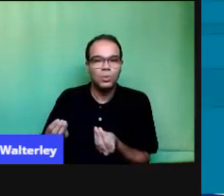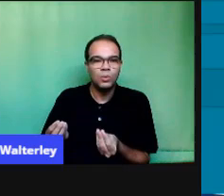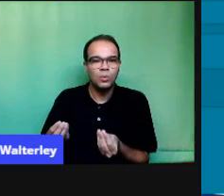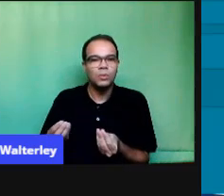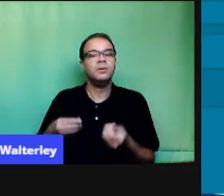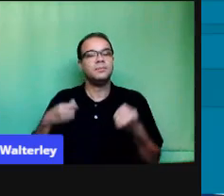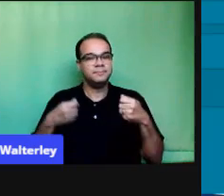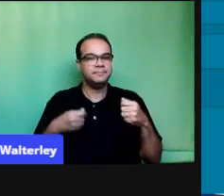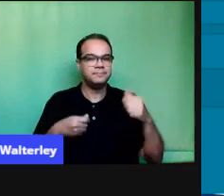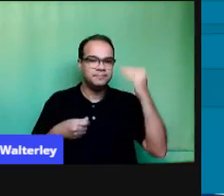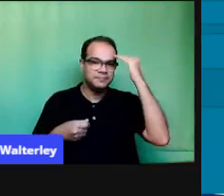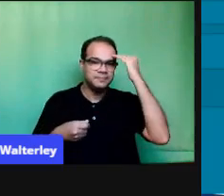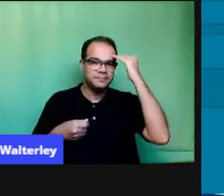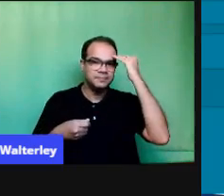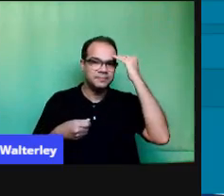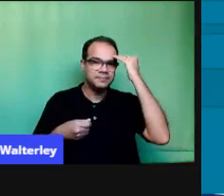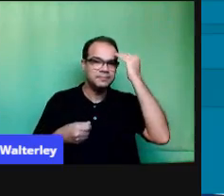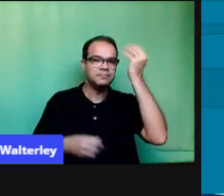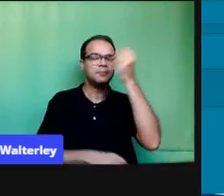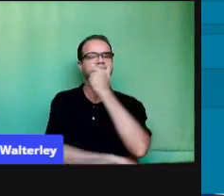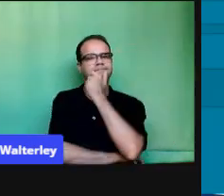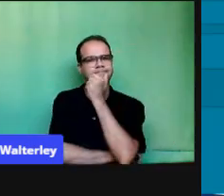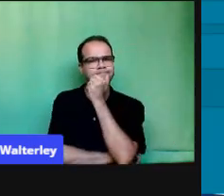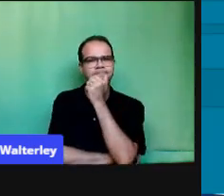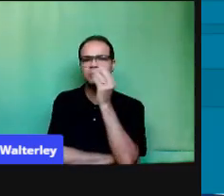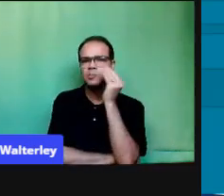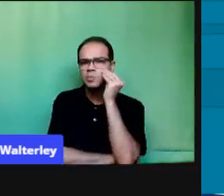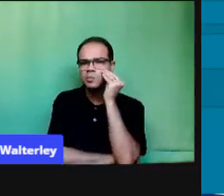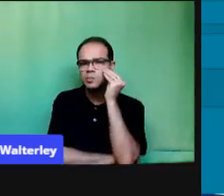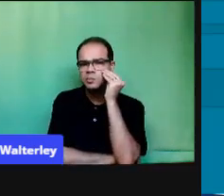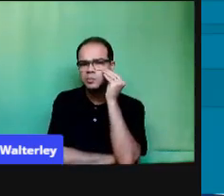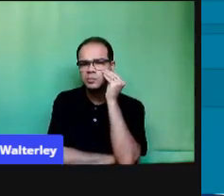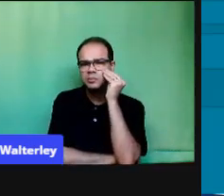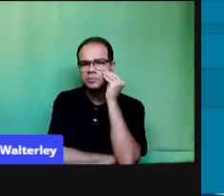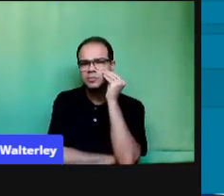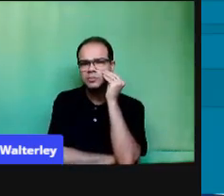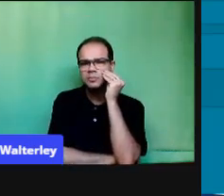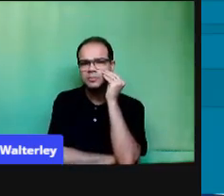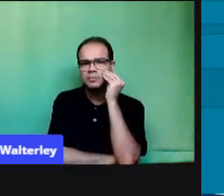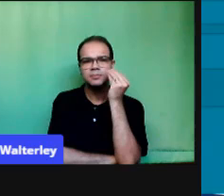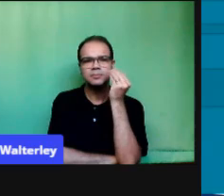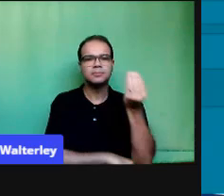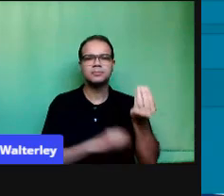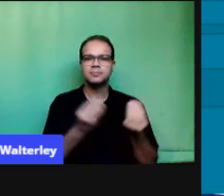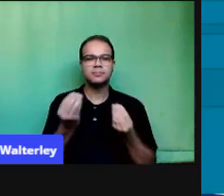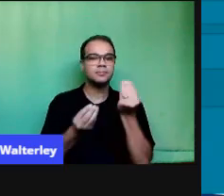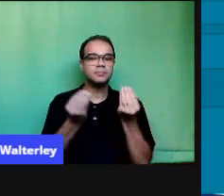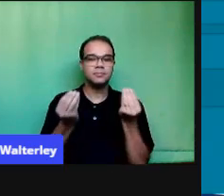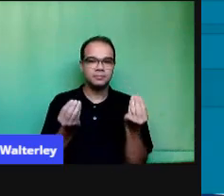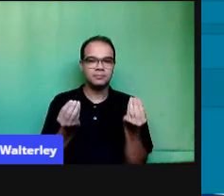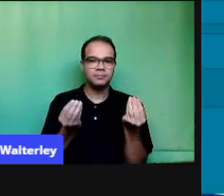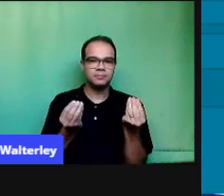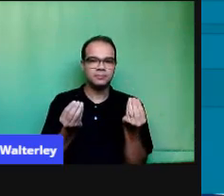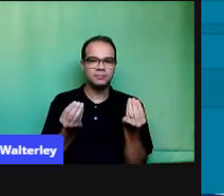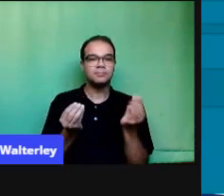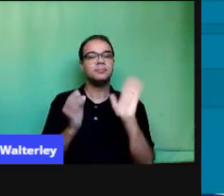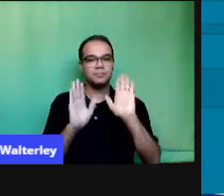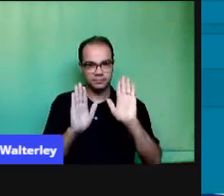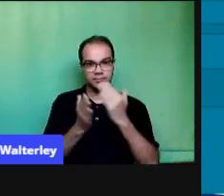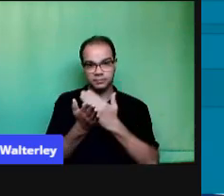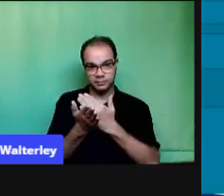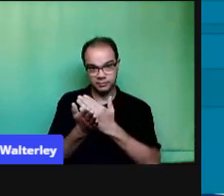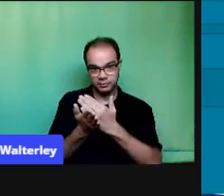Bom, então, como que nós vamos testar esses conhecimentos nos alunos, né? Nós devemos partir do princípio que